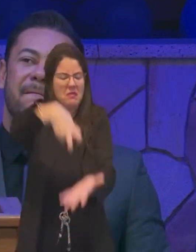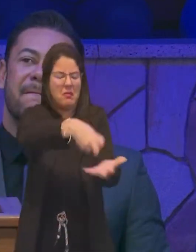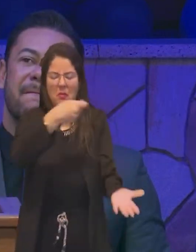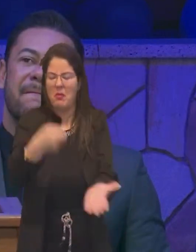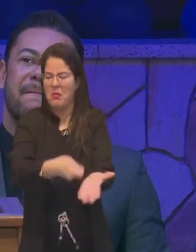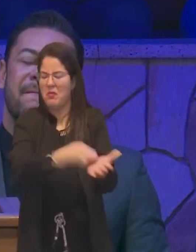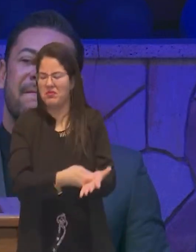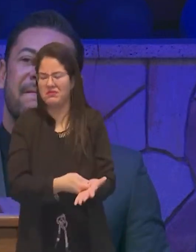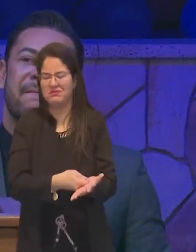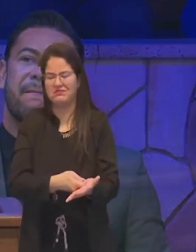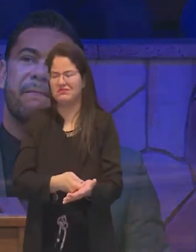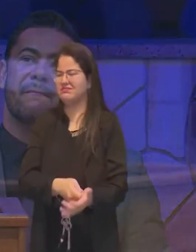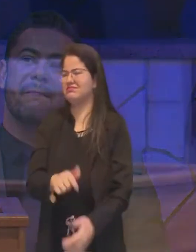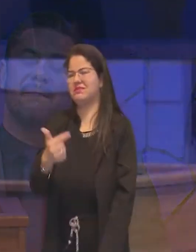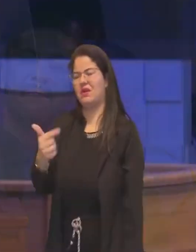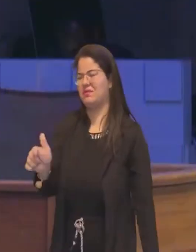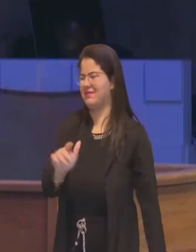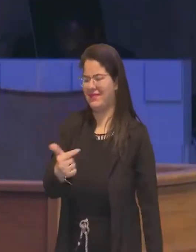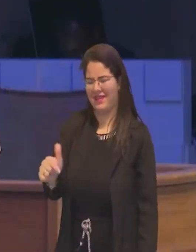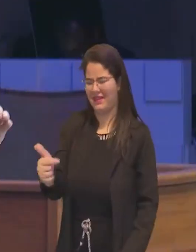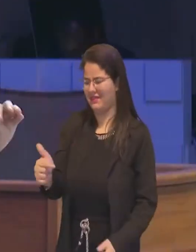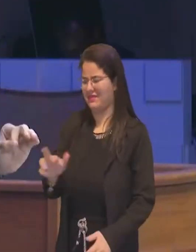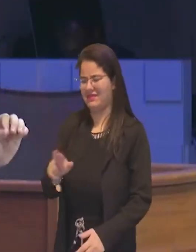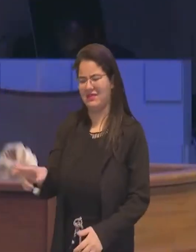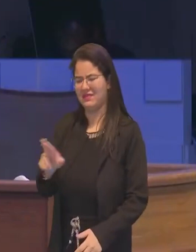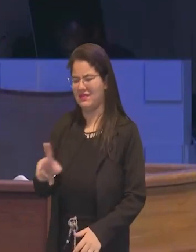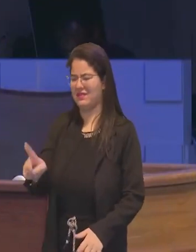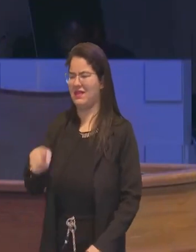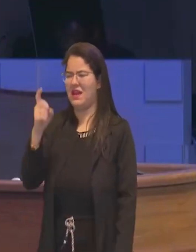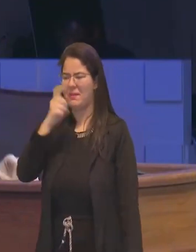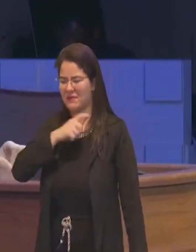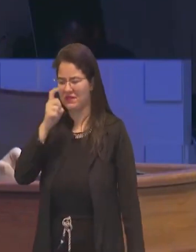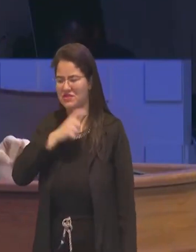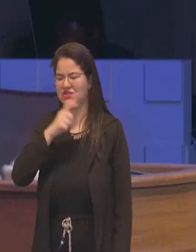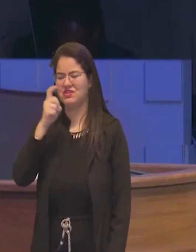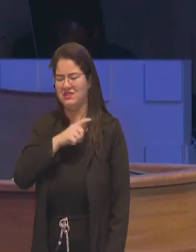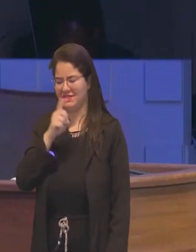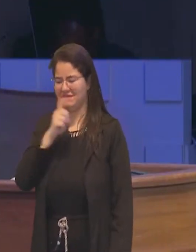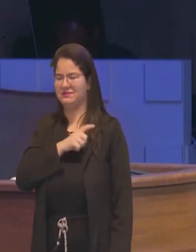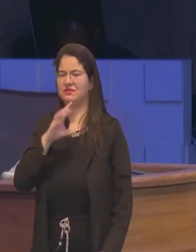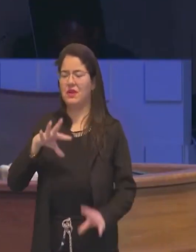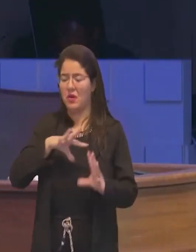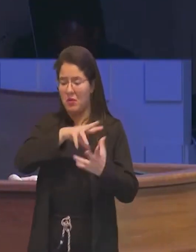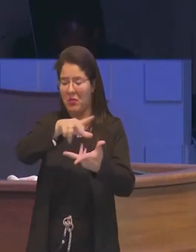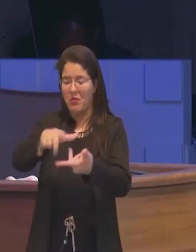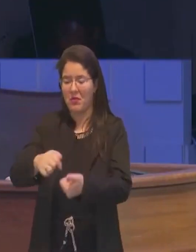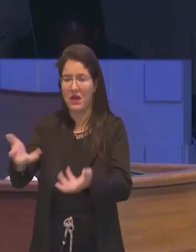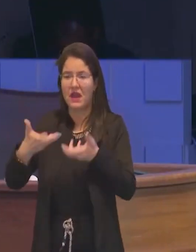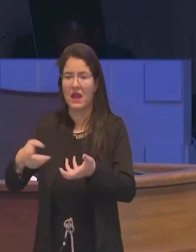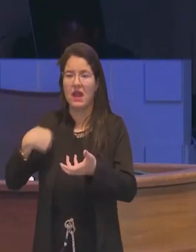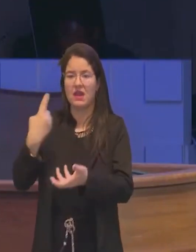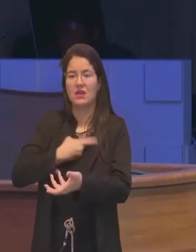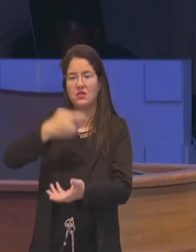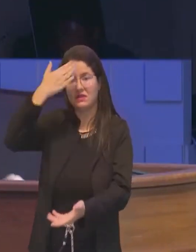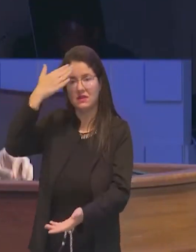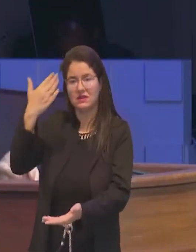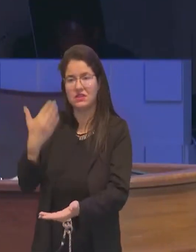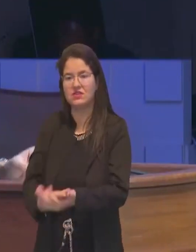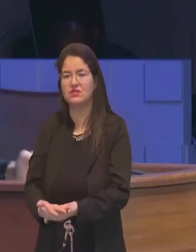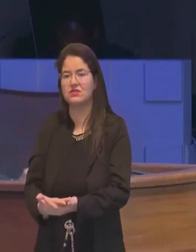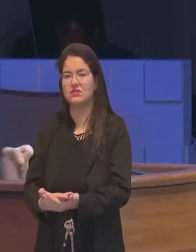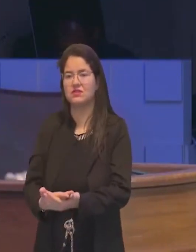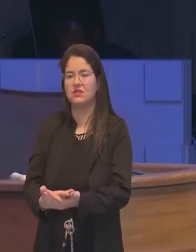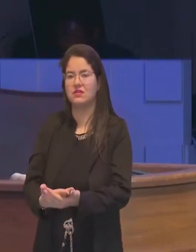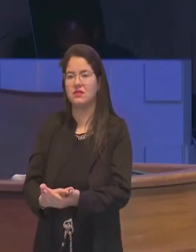Irmãos, isso não existe. Essa é a mentira que o mundo quer que nós acreditemos. Essa é a mentira